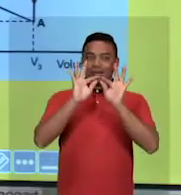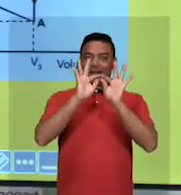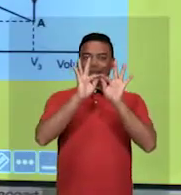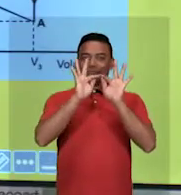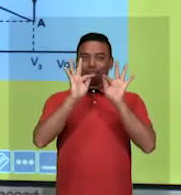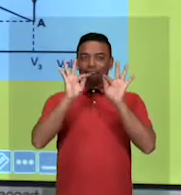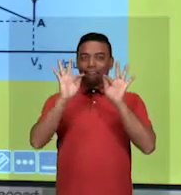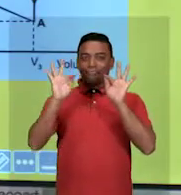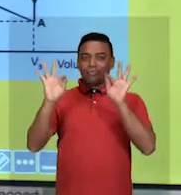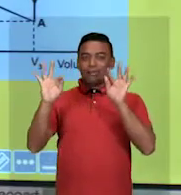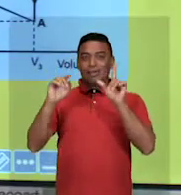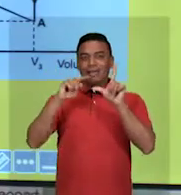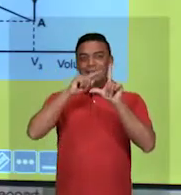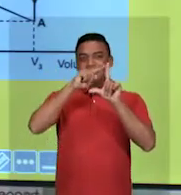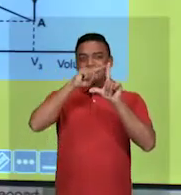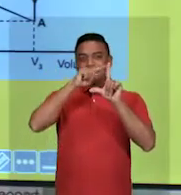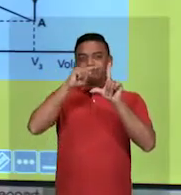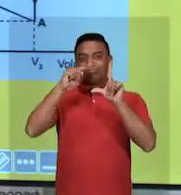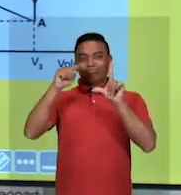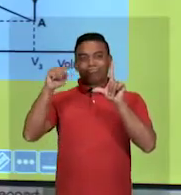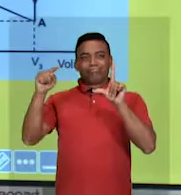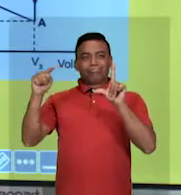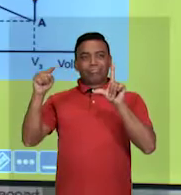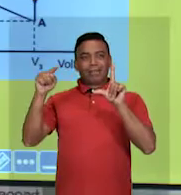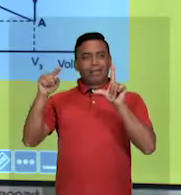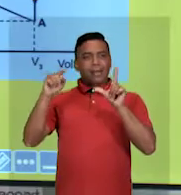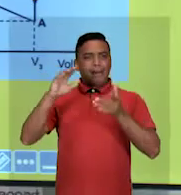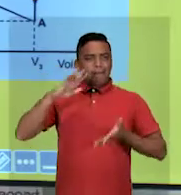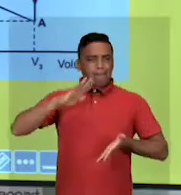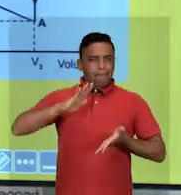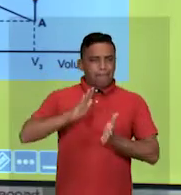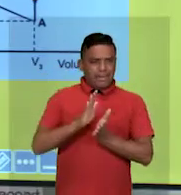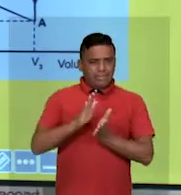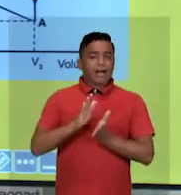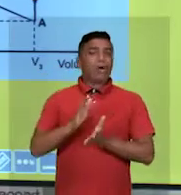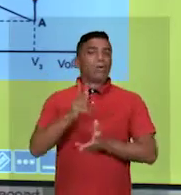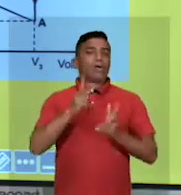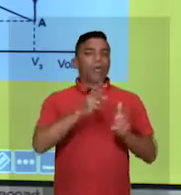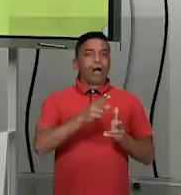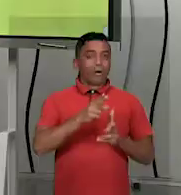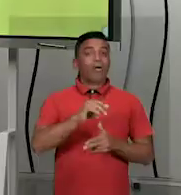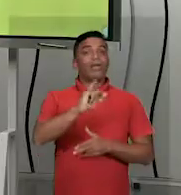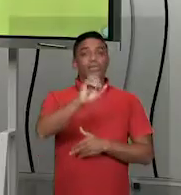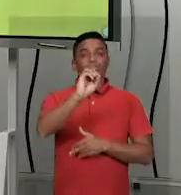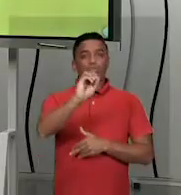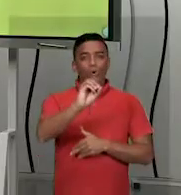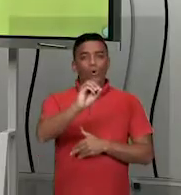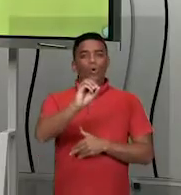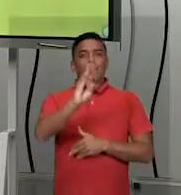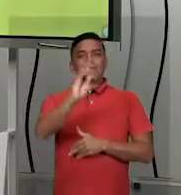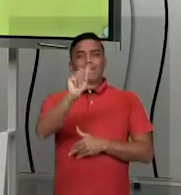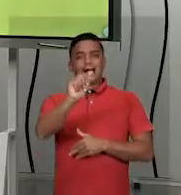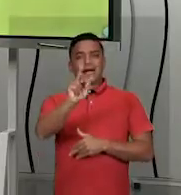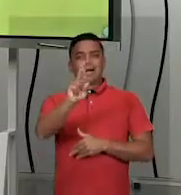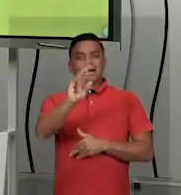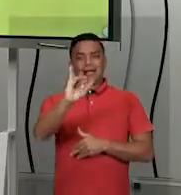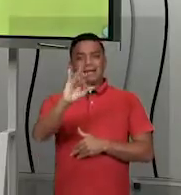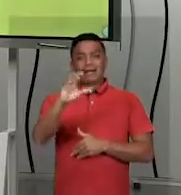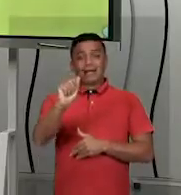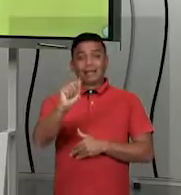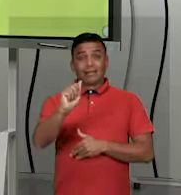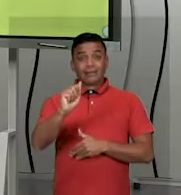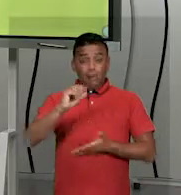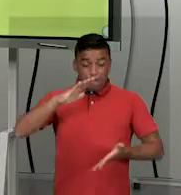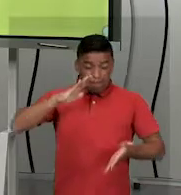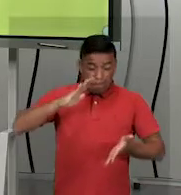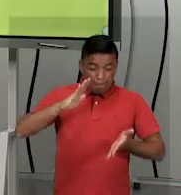está numa pressão igual. Então, eu sei que essa daqui é uma isobárica. É uma pressão constante. E